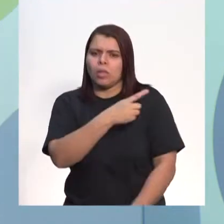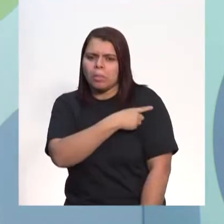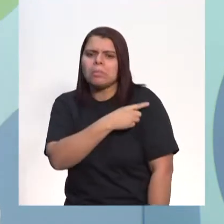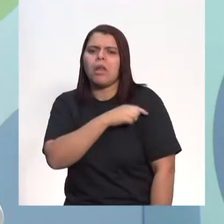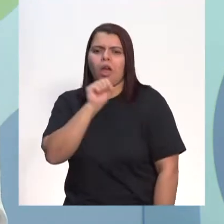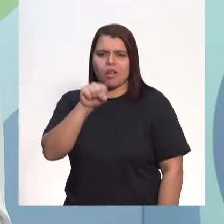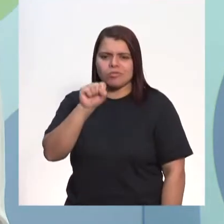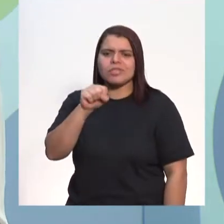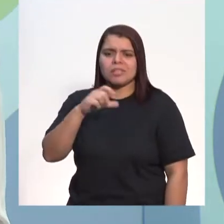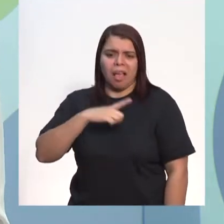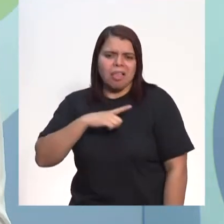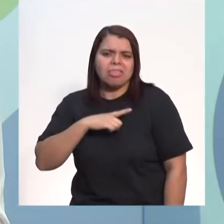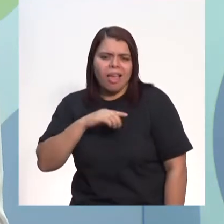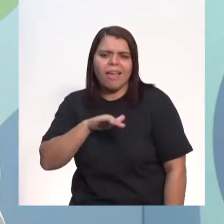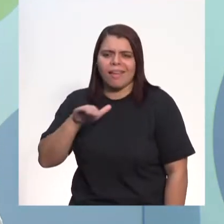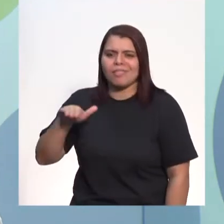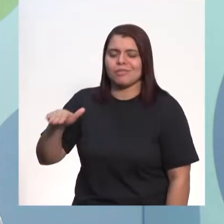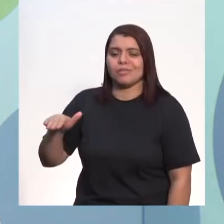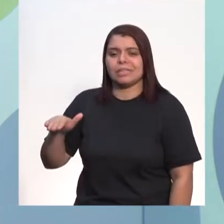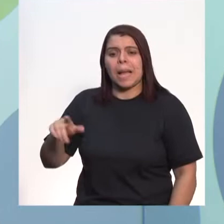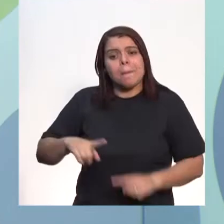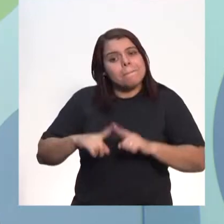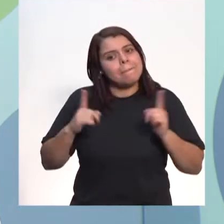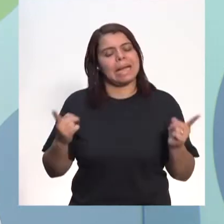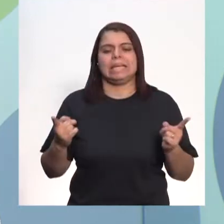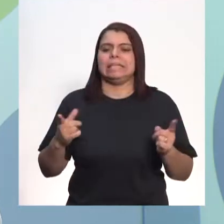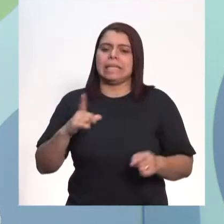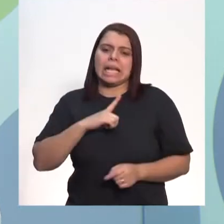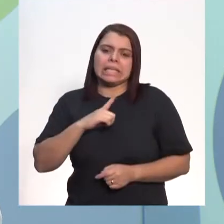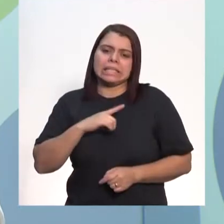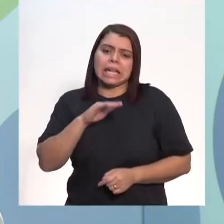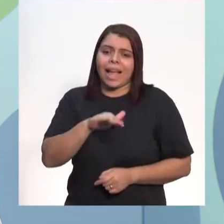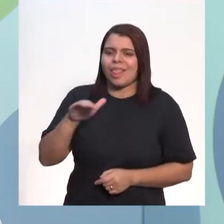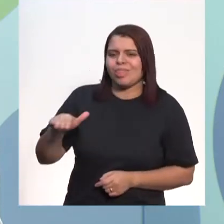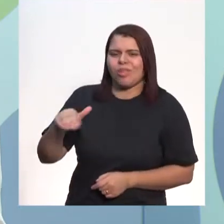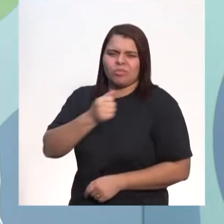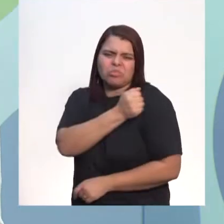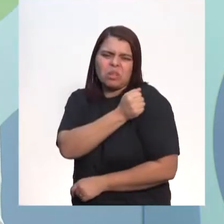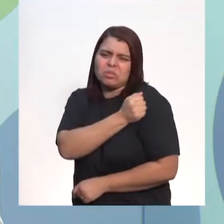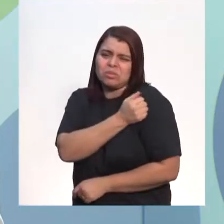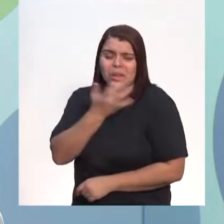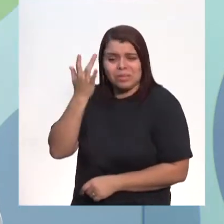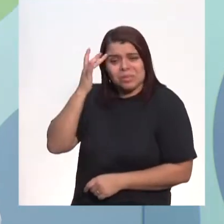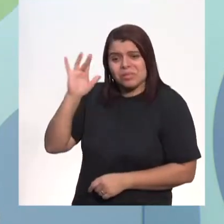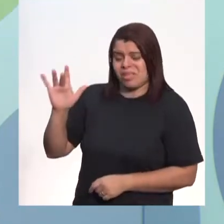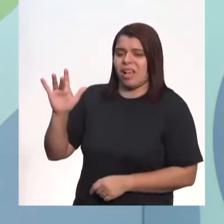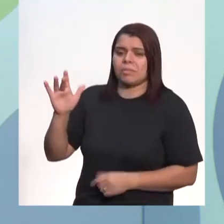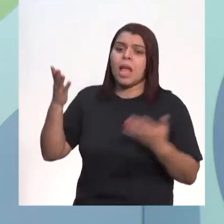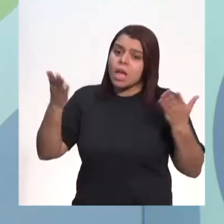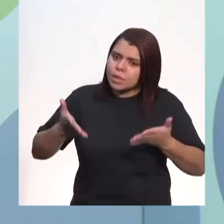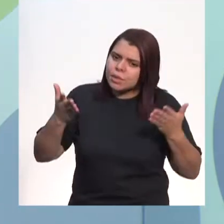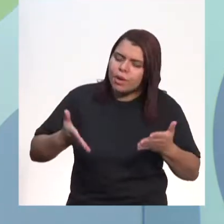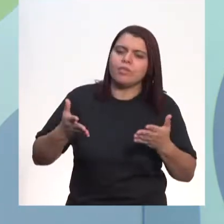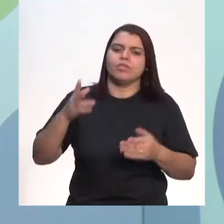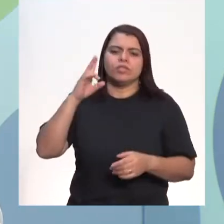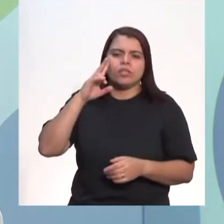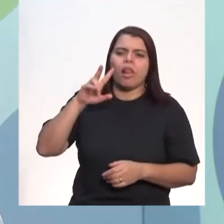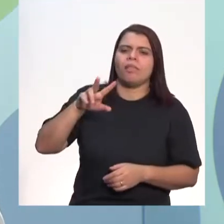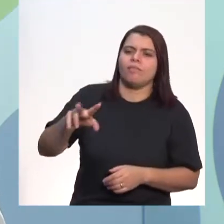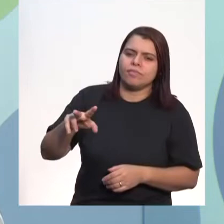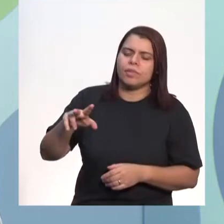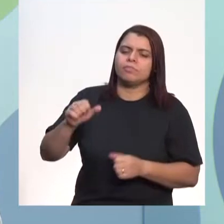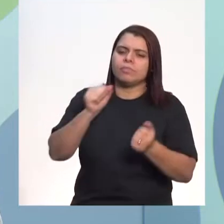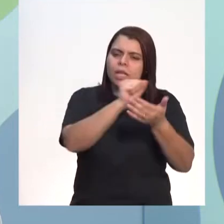é bastante desafiador, mas, vendo hoje a atividade, acompanhei alguns comentários de alguns pais, né, que estavam